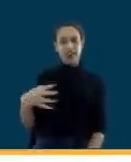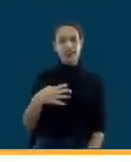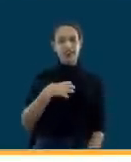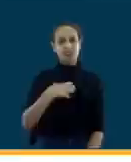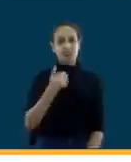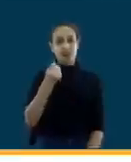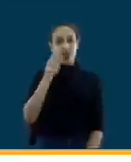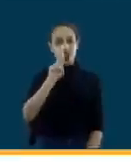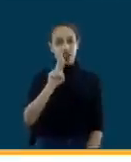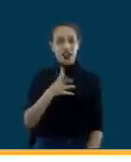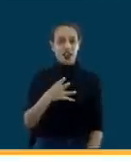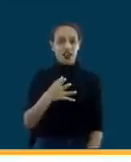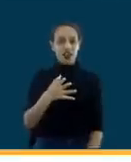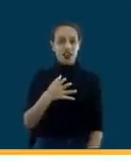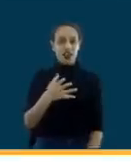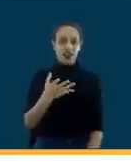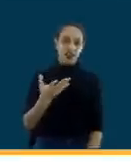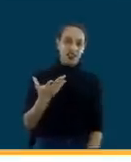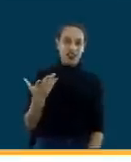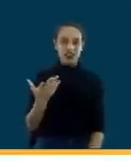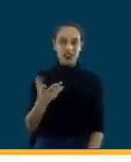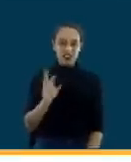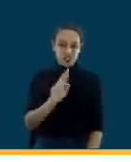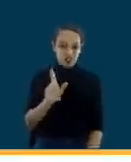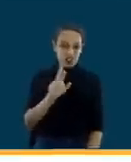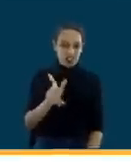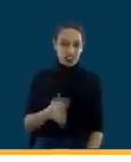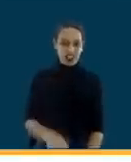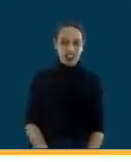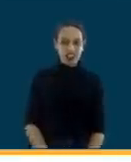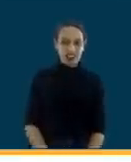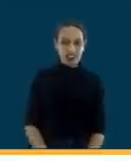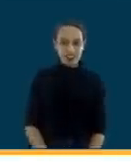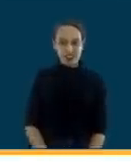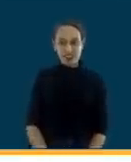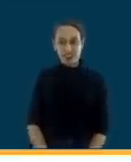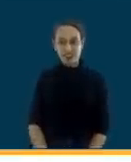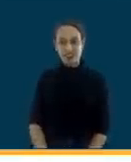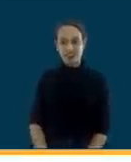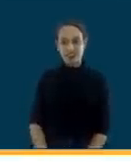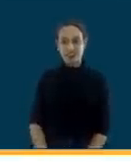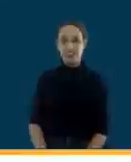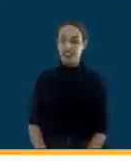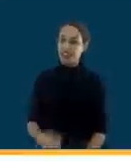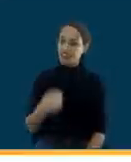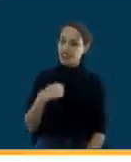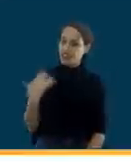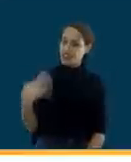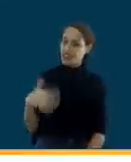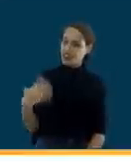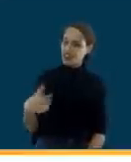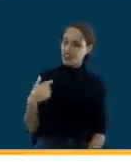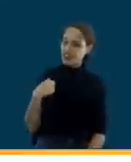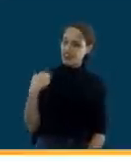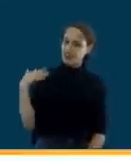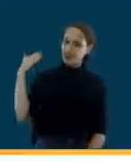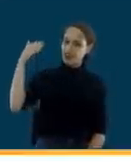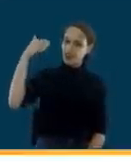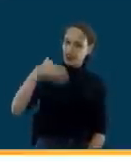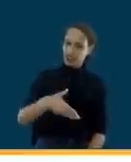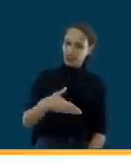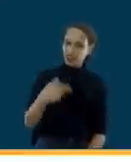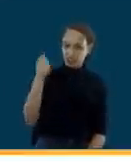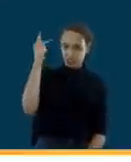diferente, talvez menos monóxido de carbono. Para mim foi uma surpresa, porque eu tinha recém-chegado a São Paulo e eu